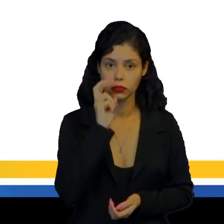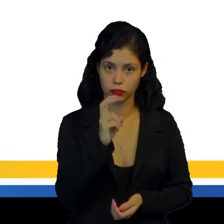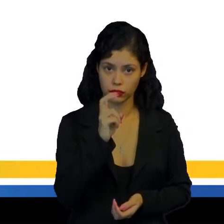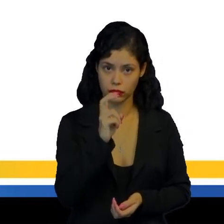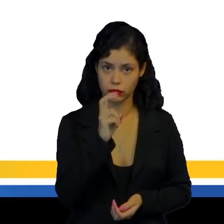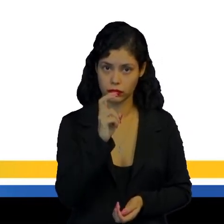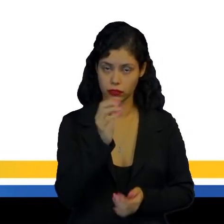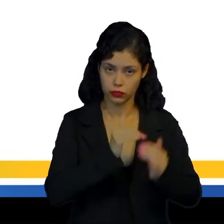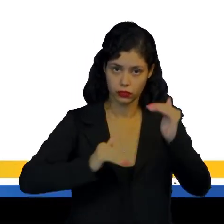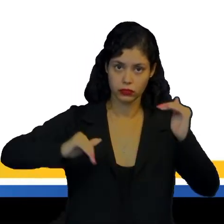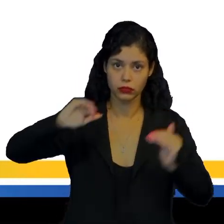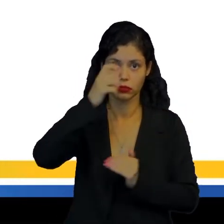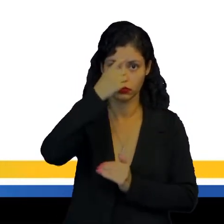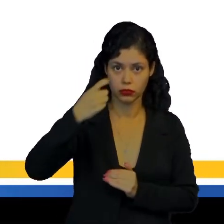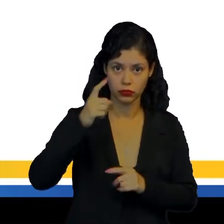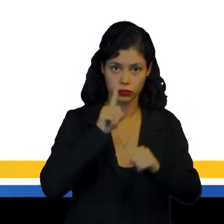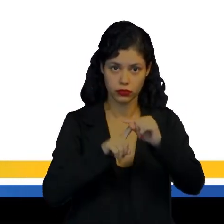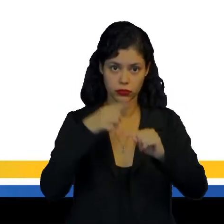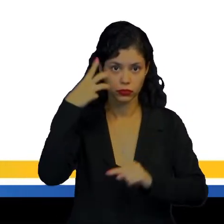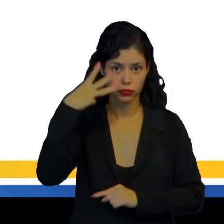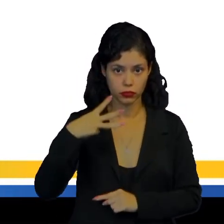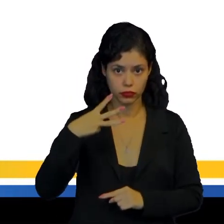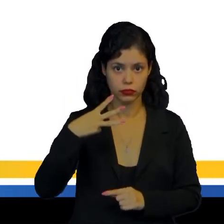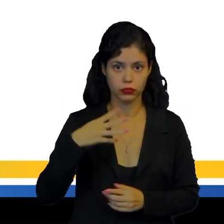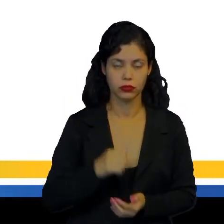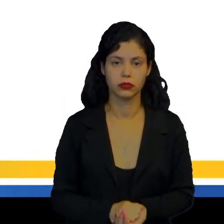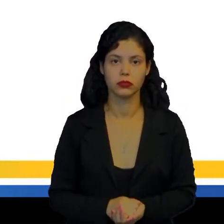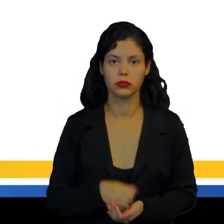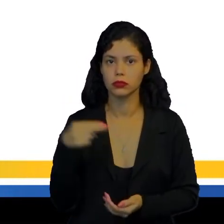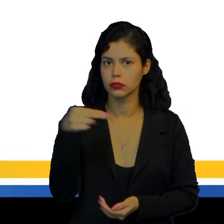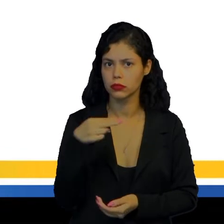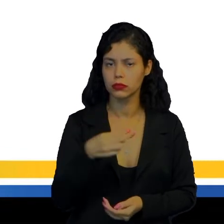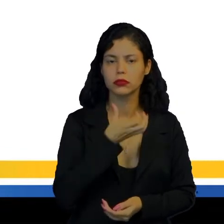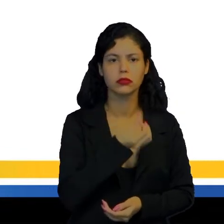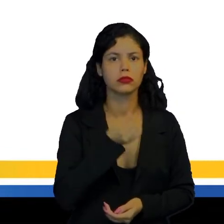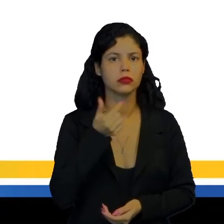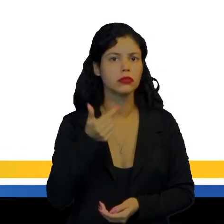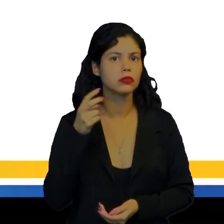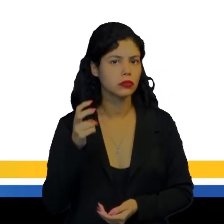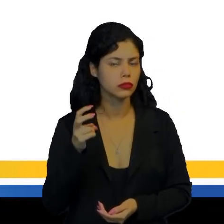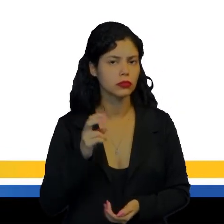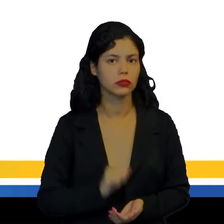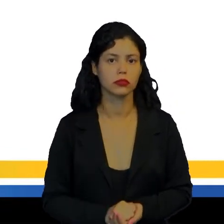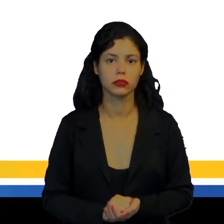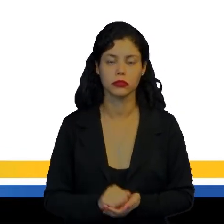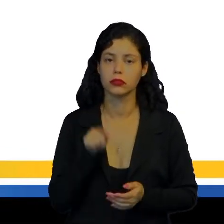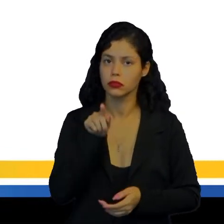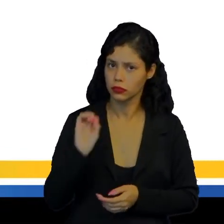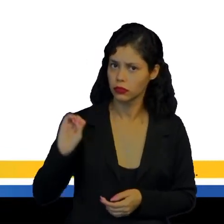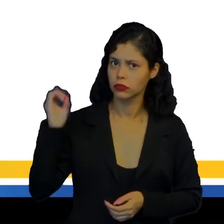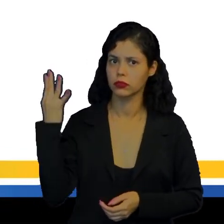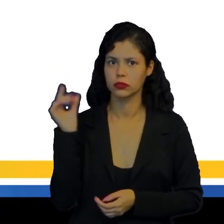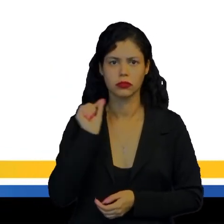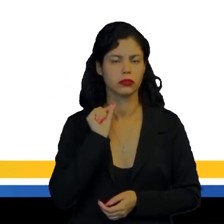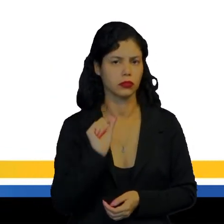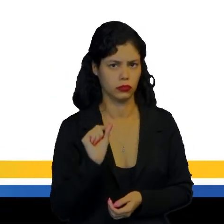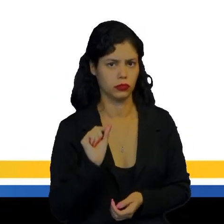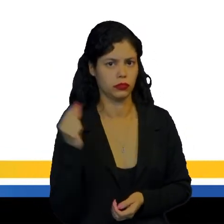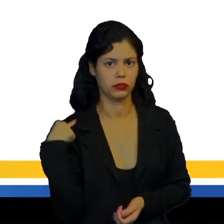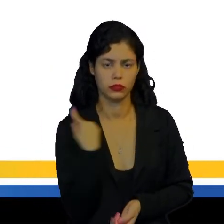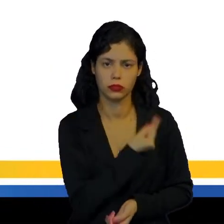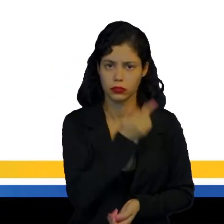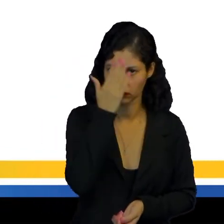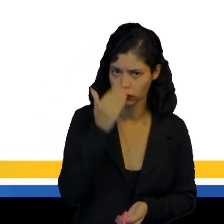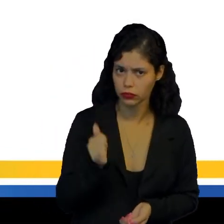5 elevado a x mais 3, que é igual a 625. Nesse caso, a gente